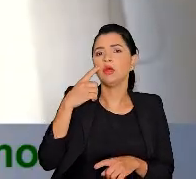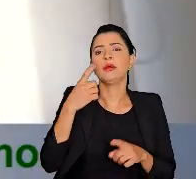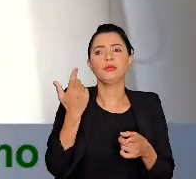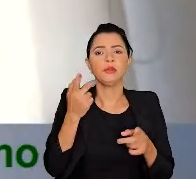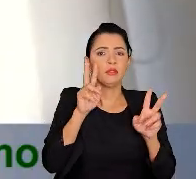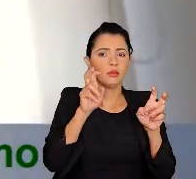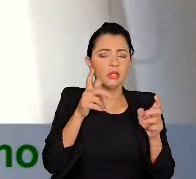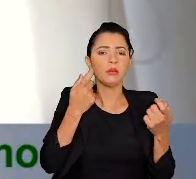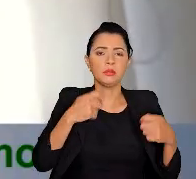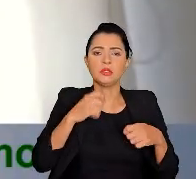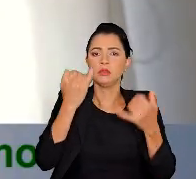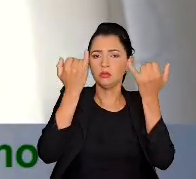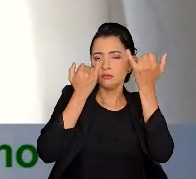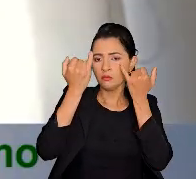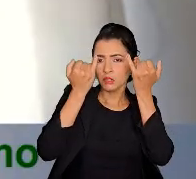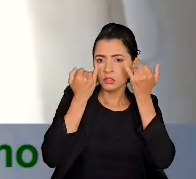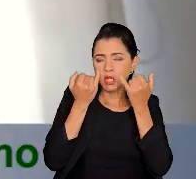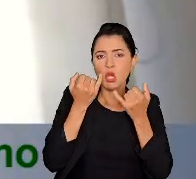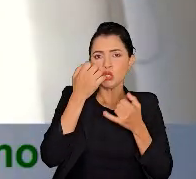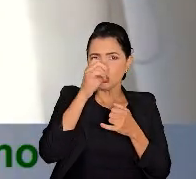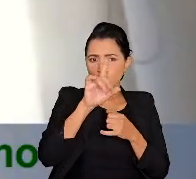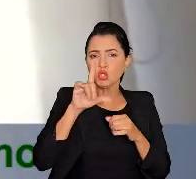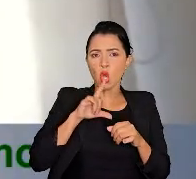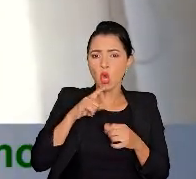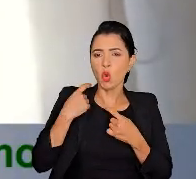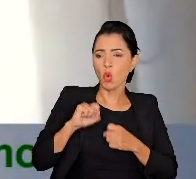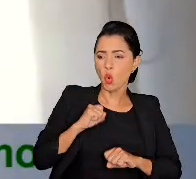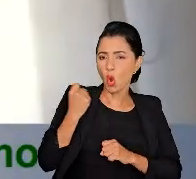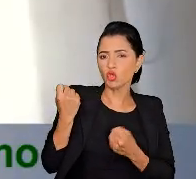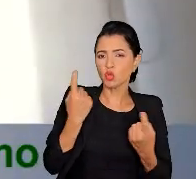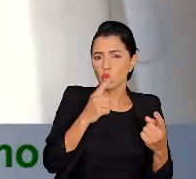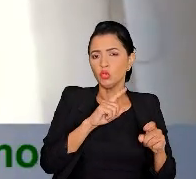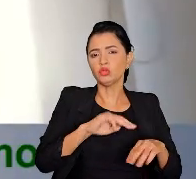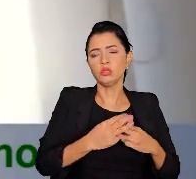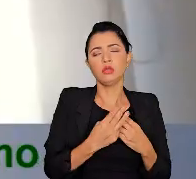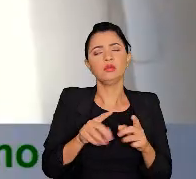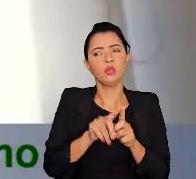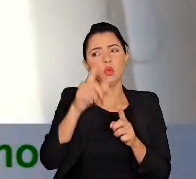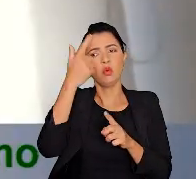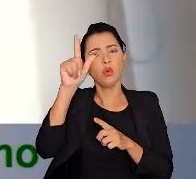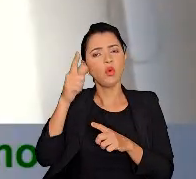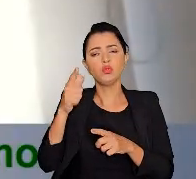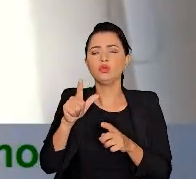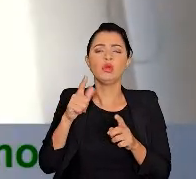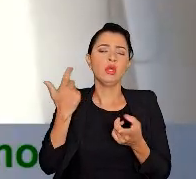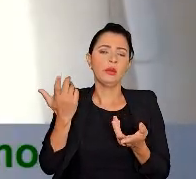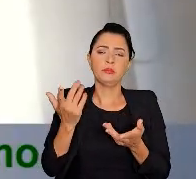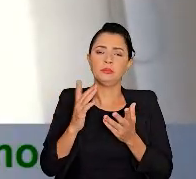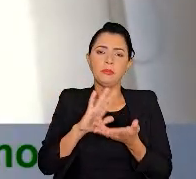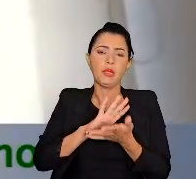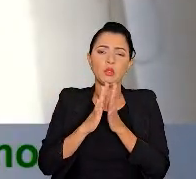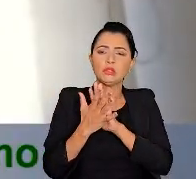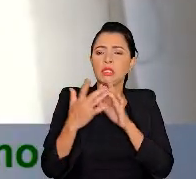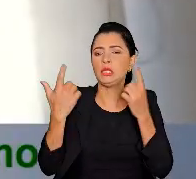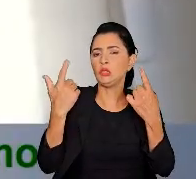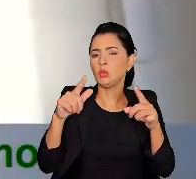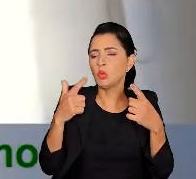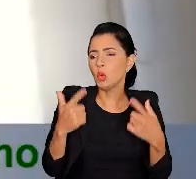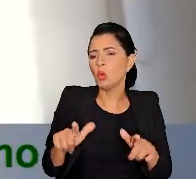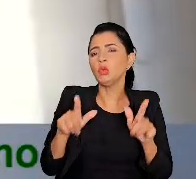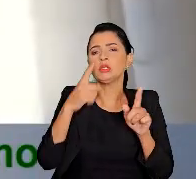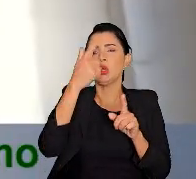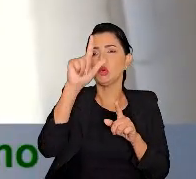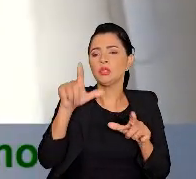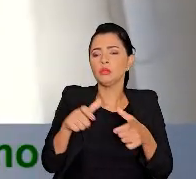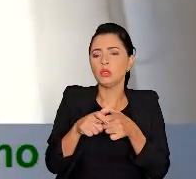não apenas com o antissemitismo, também preconceitos contra outras minorias, negros, índios, ciganos,